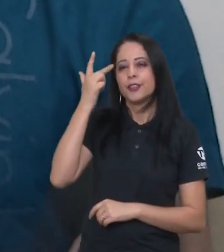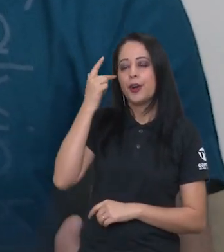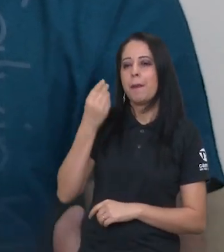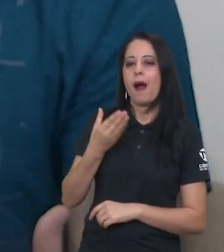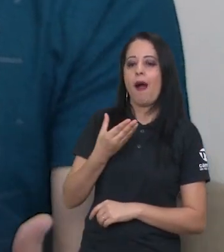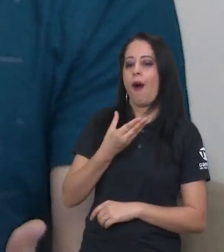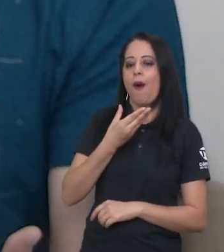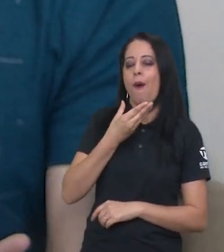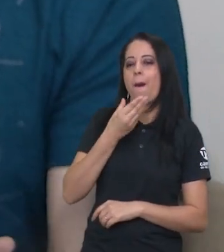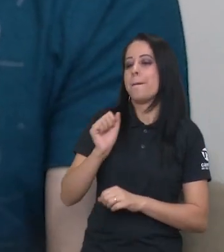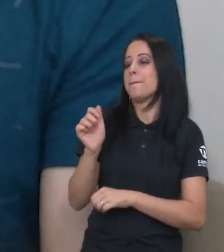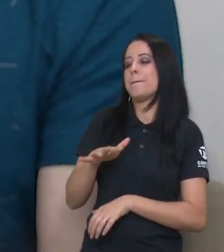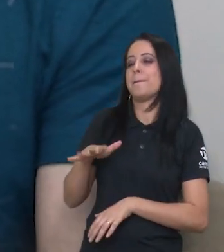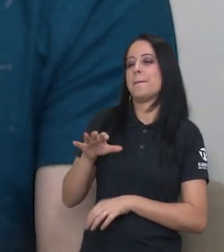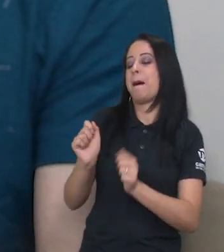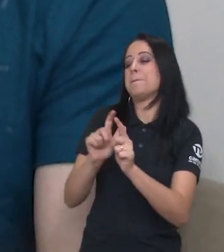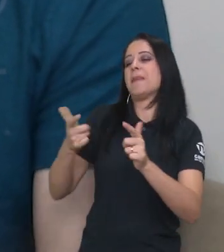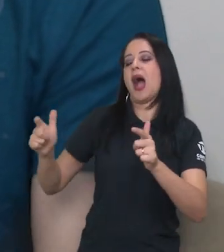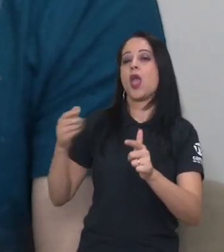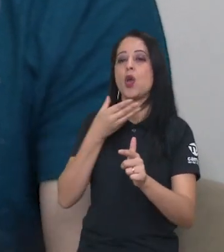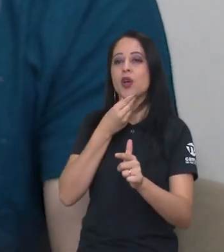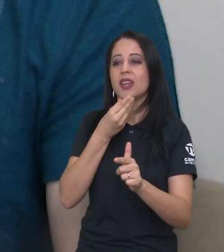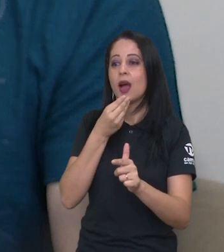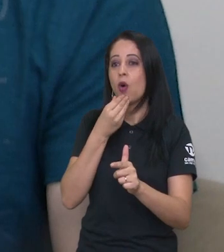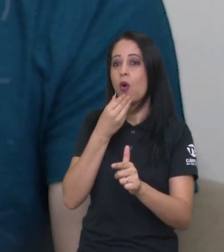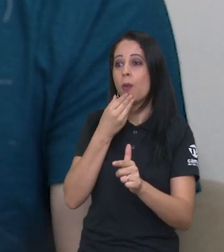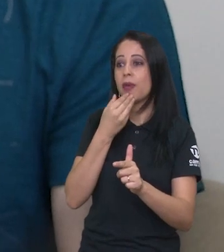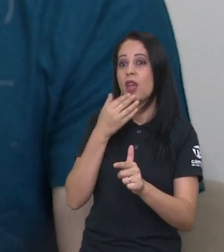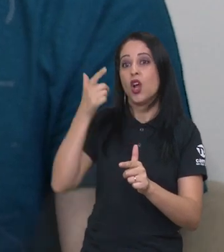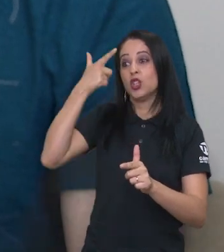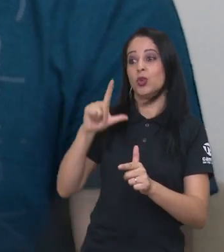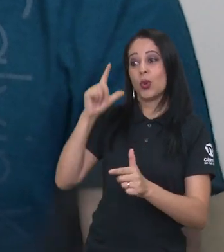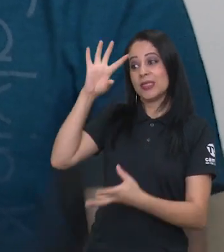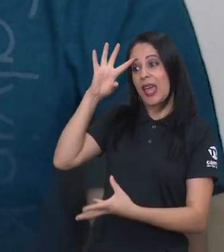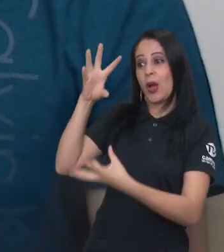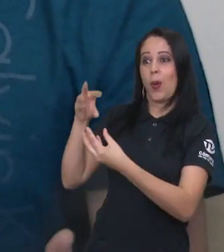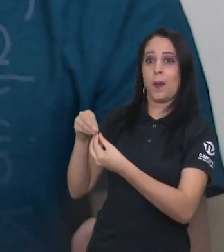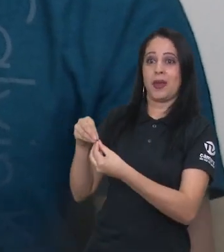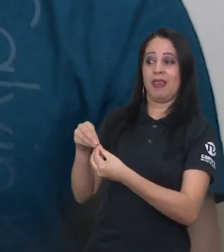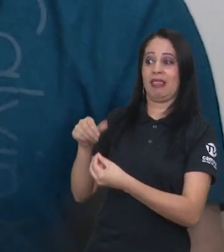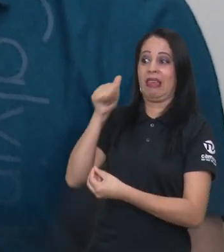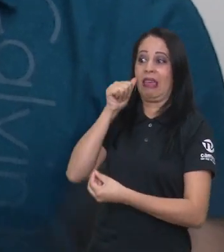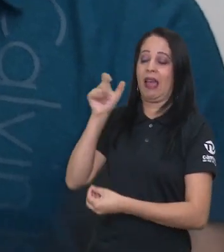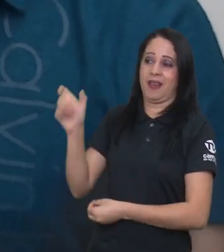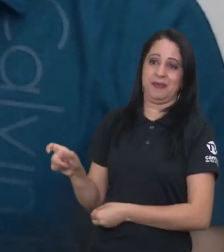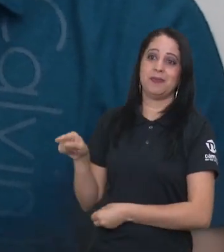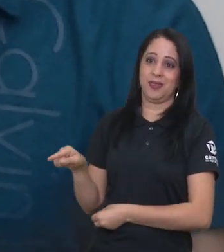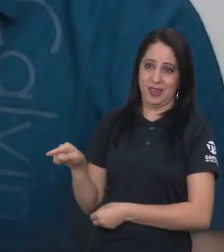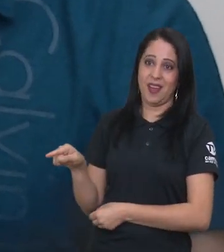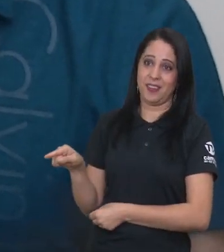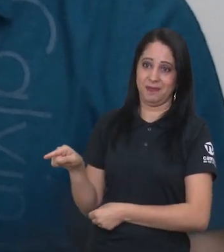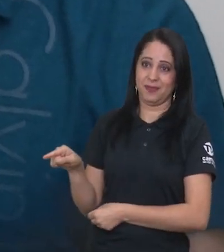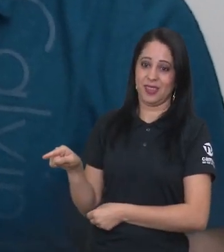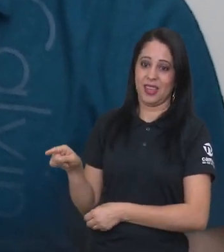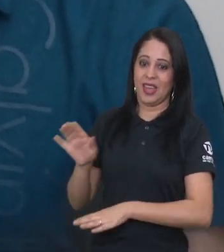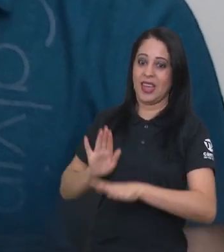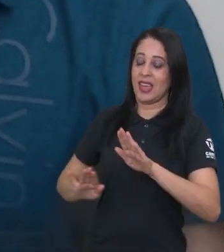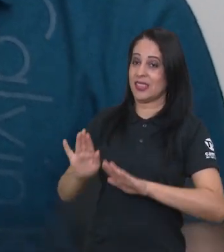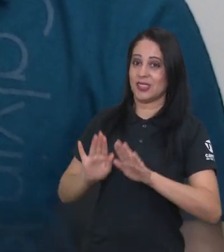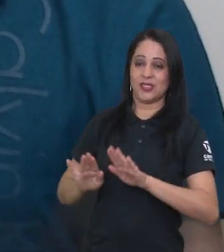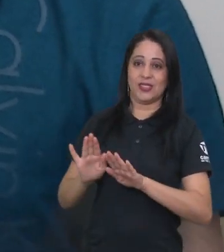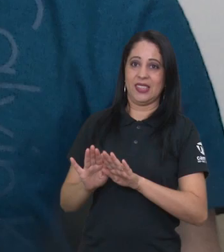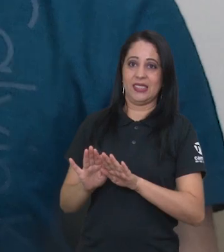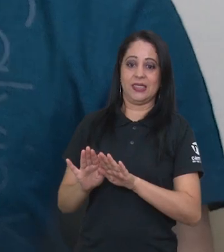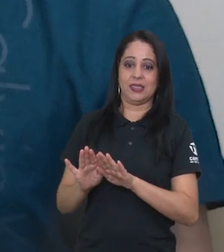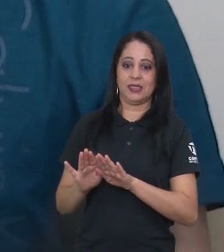não sabe exatamente o que a mulher passa, o que passa na cabeça, e às vezes a gente não é tão compreensivo, né? Eu